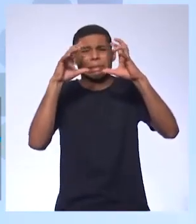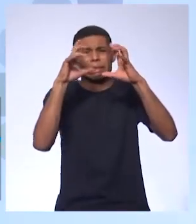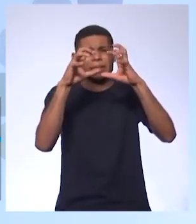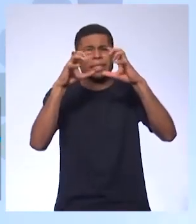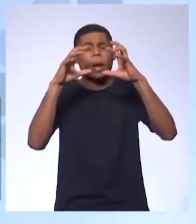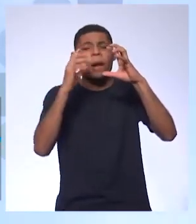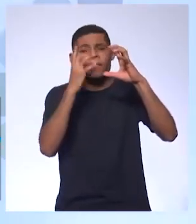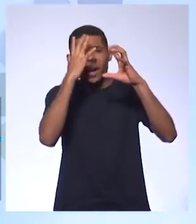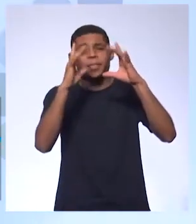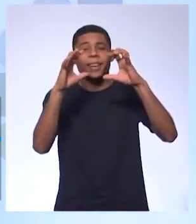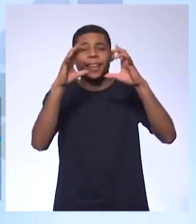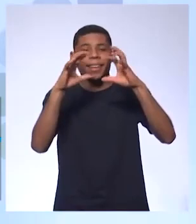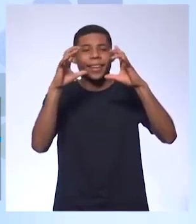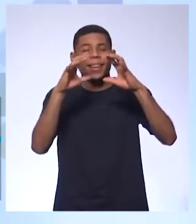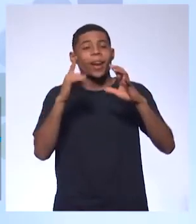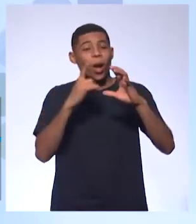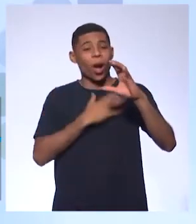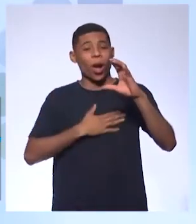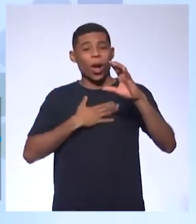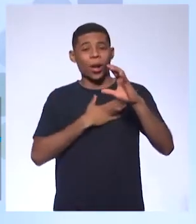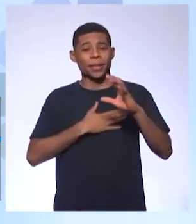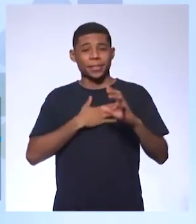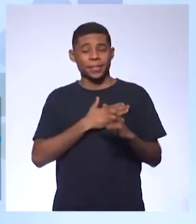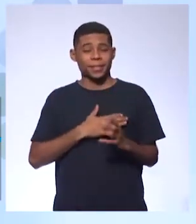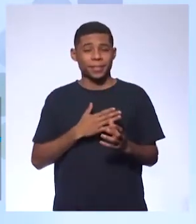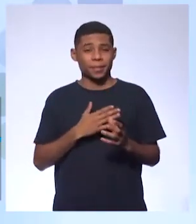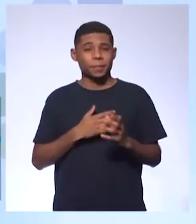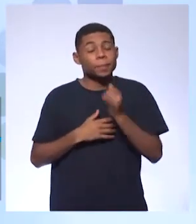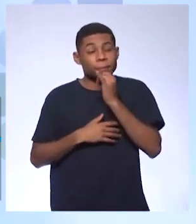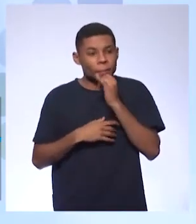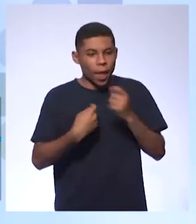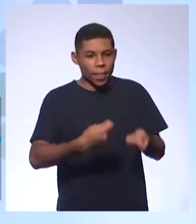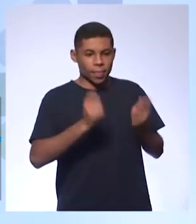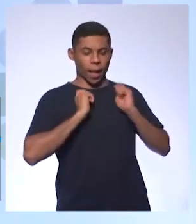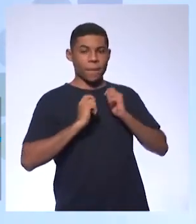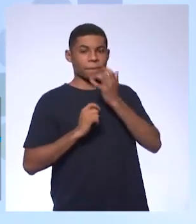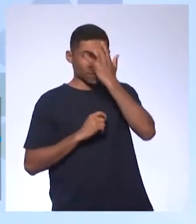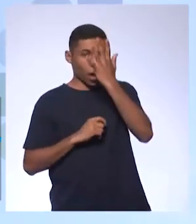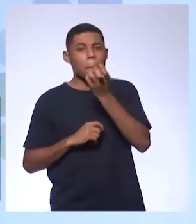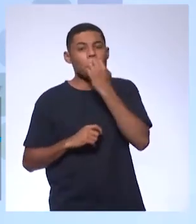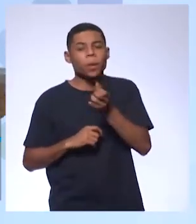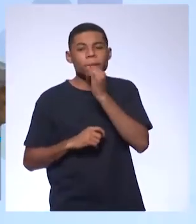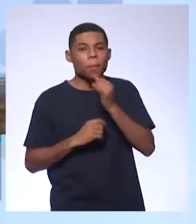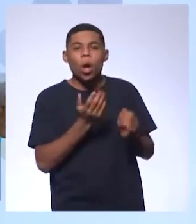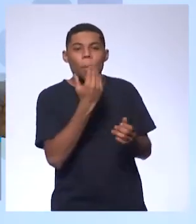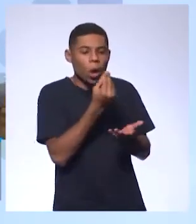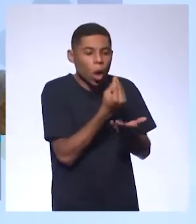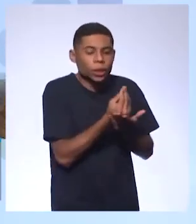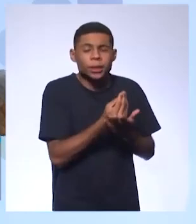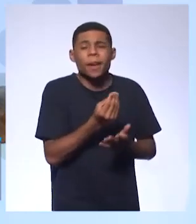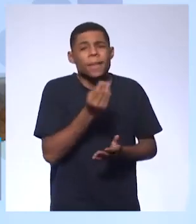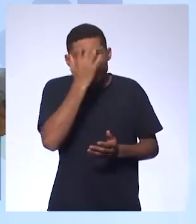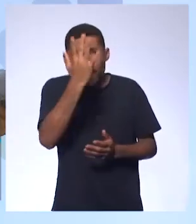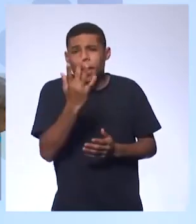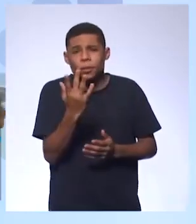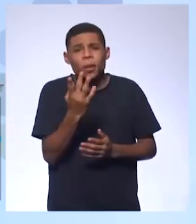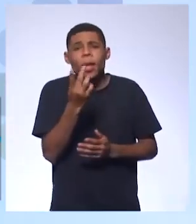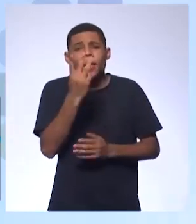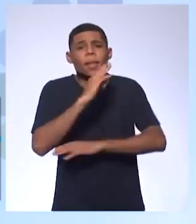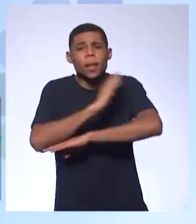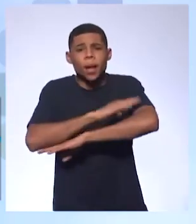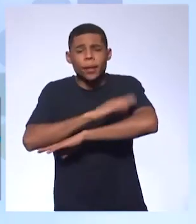essa recompensa ela é imediata e boa, como, por exemplo, no meu caso, comer a coxinha todo dia,